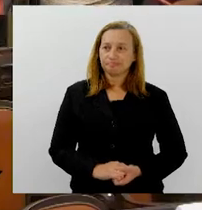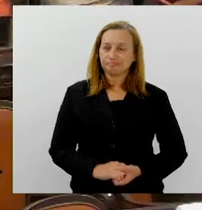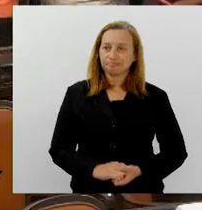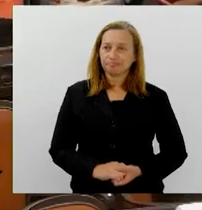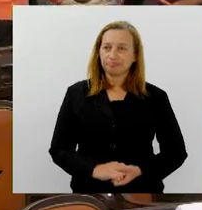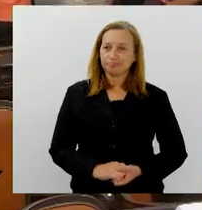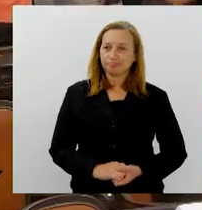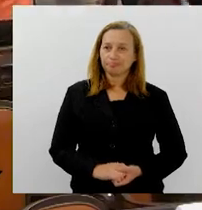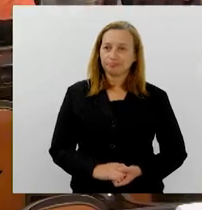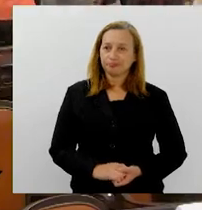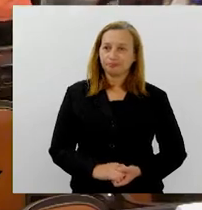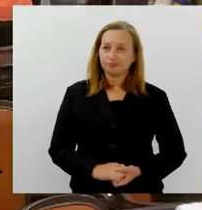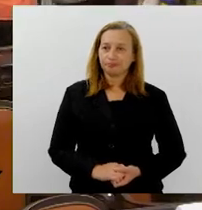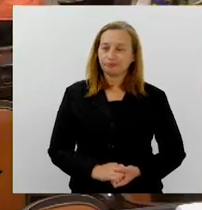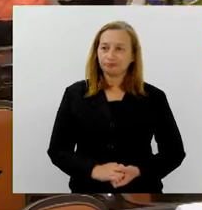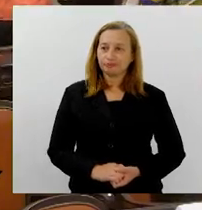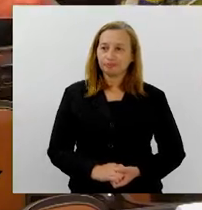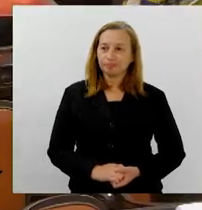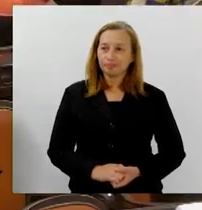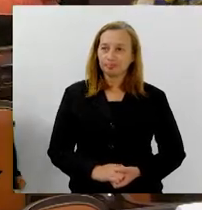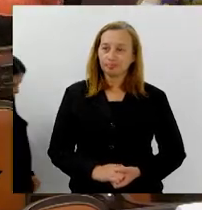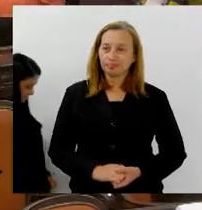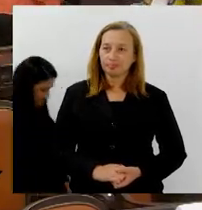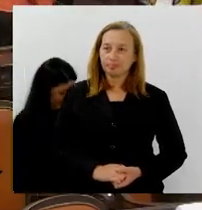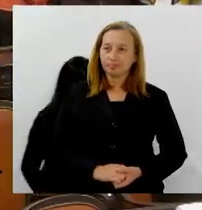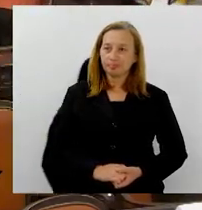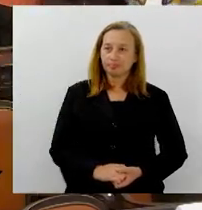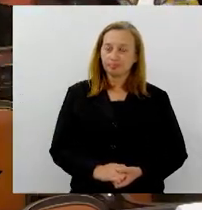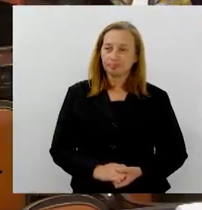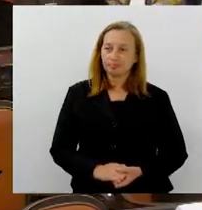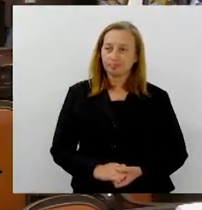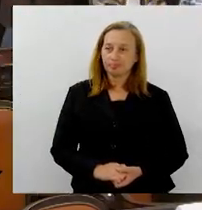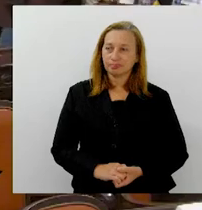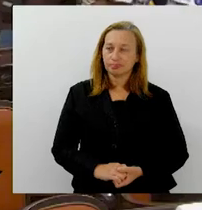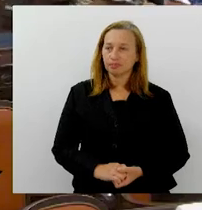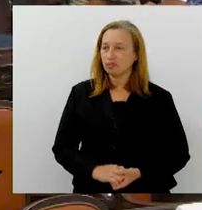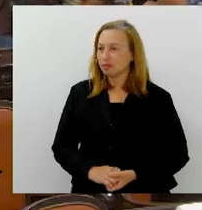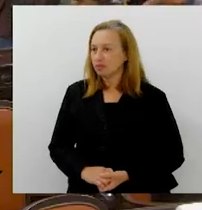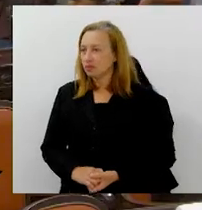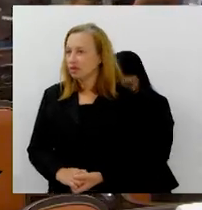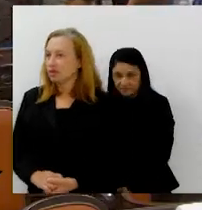Próximo agraciado, Ilê Axé Togun Corondê.